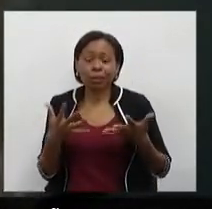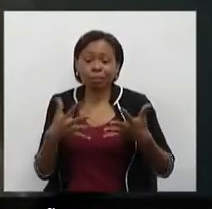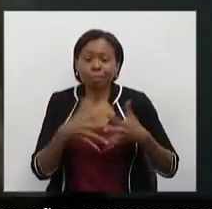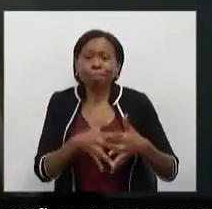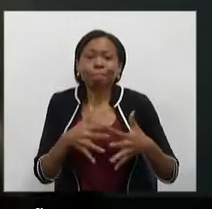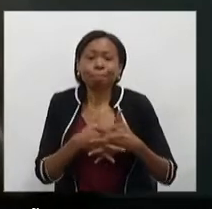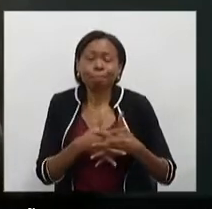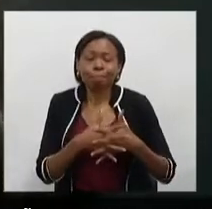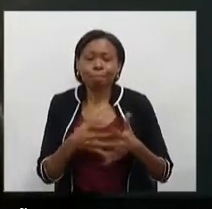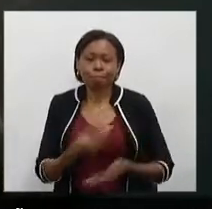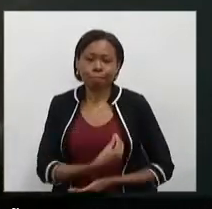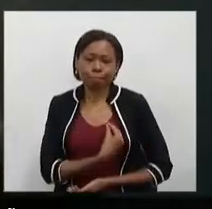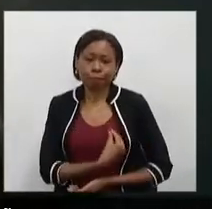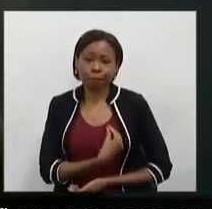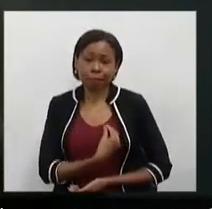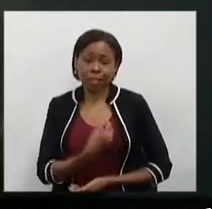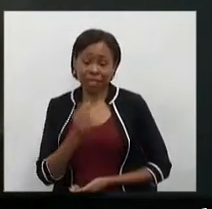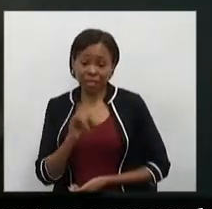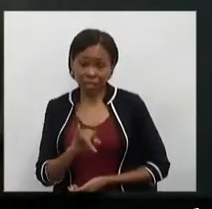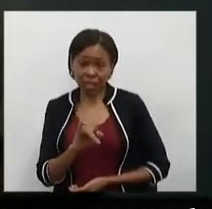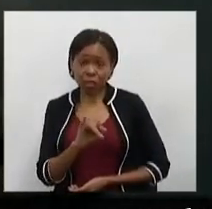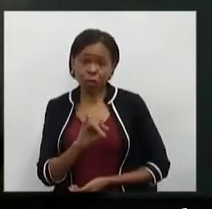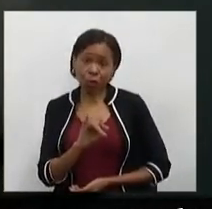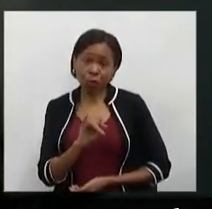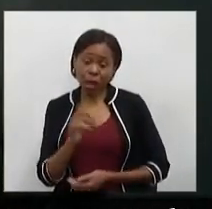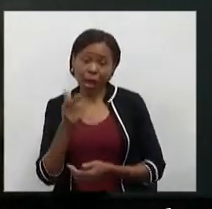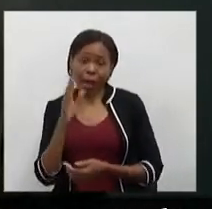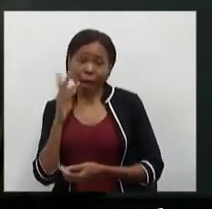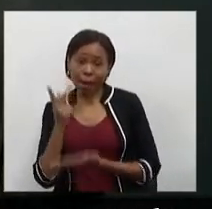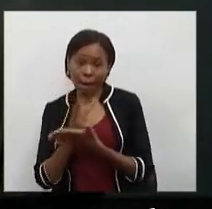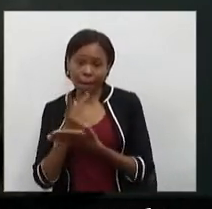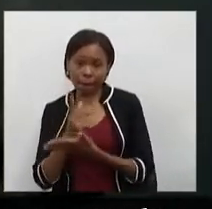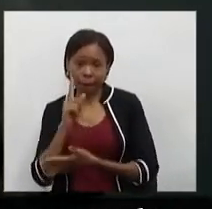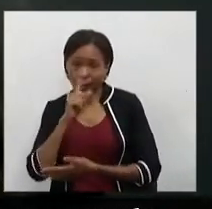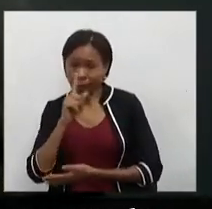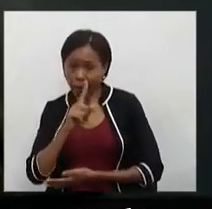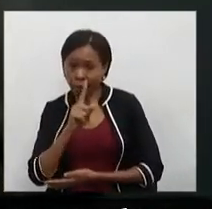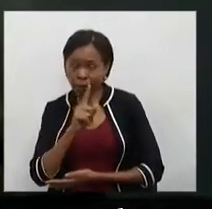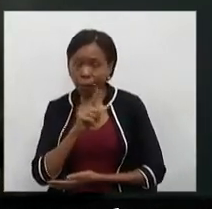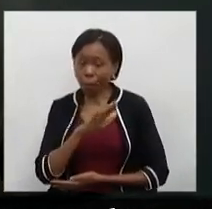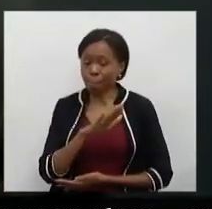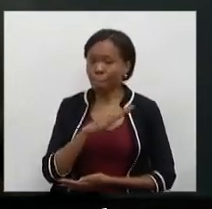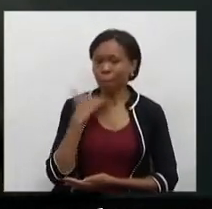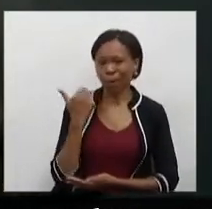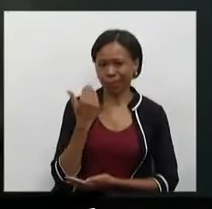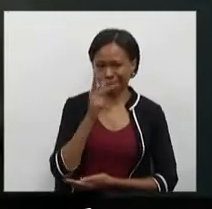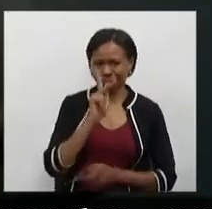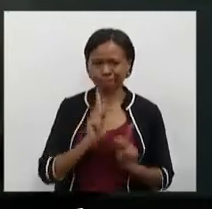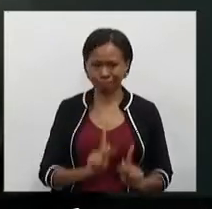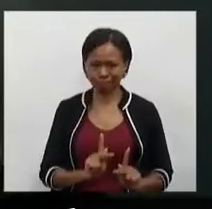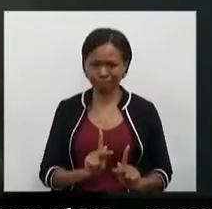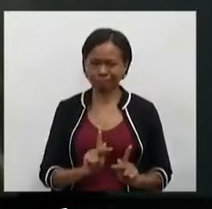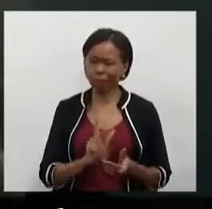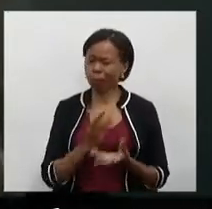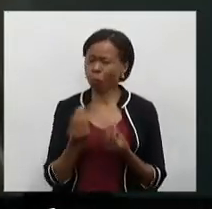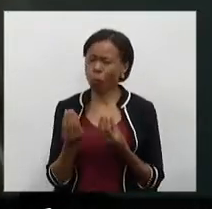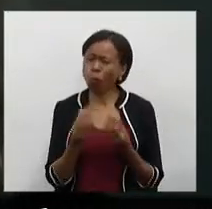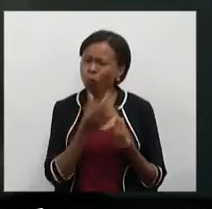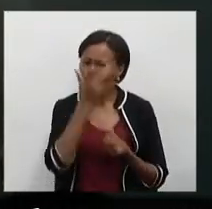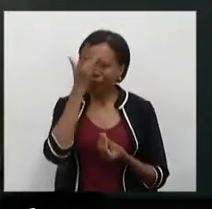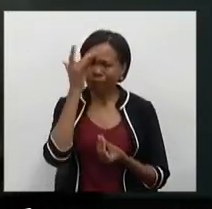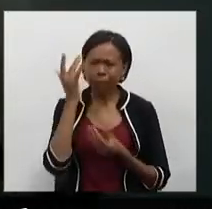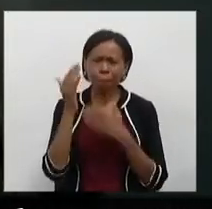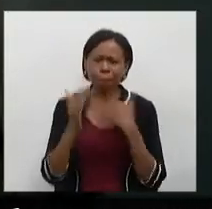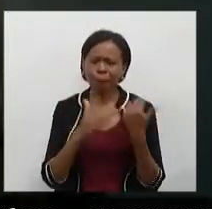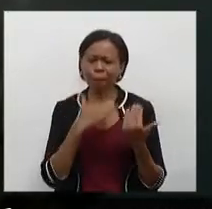Se tem um erro, perde a vida de uma pessoa. Quantas vidas a gente está perdendo por sucessivos